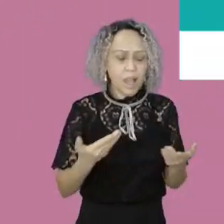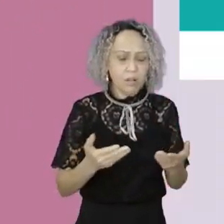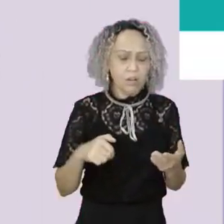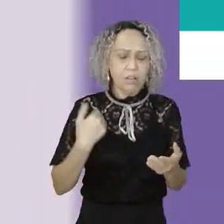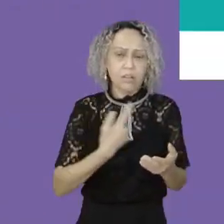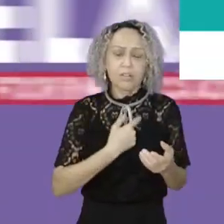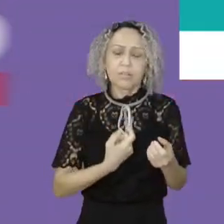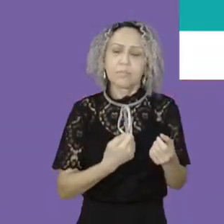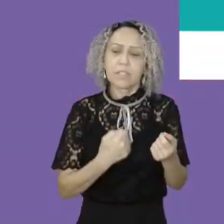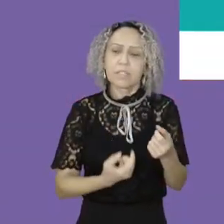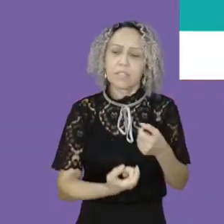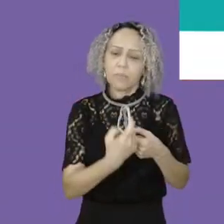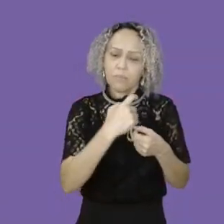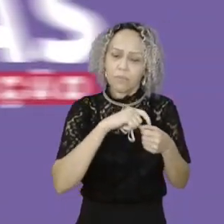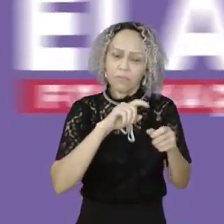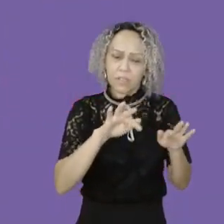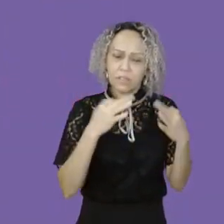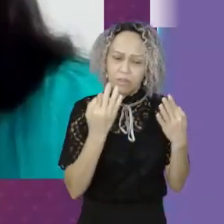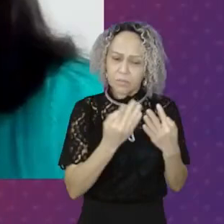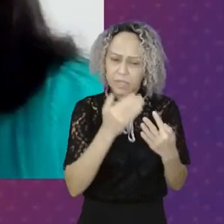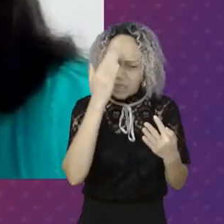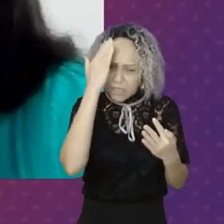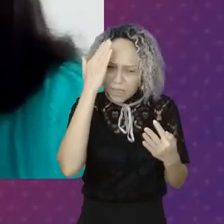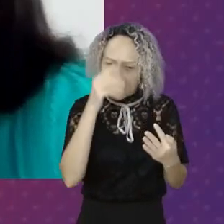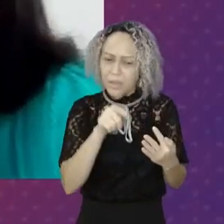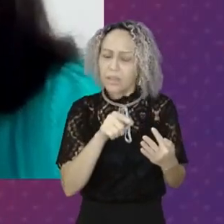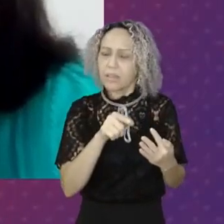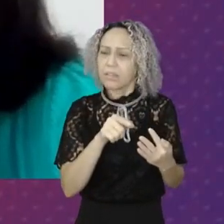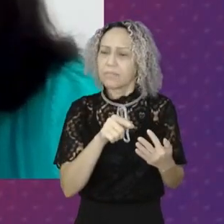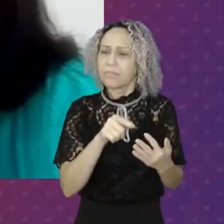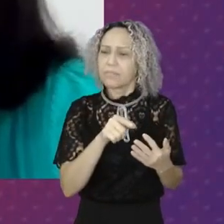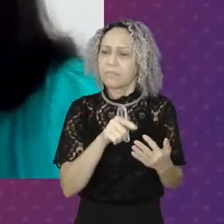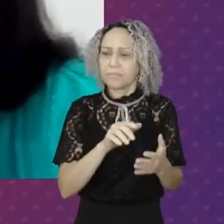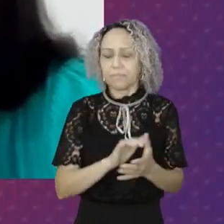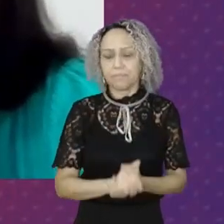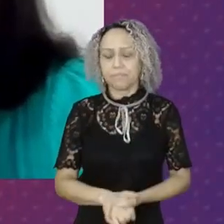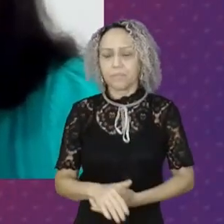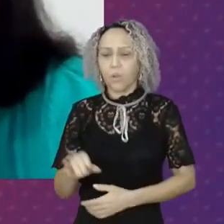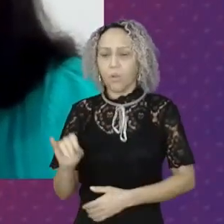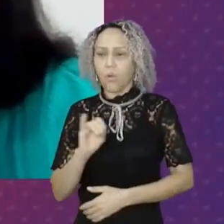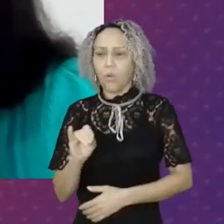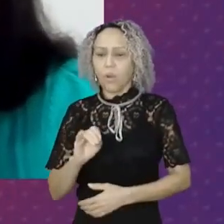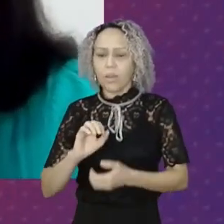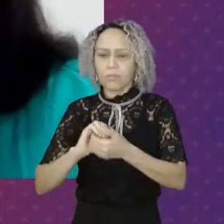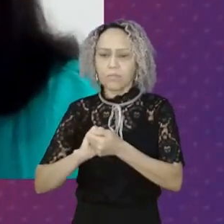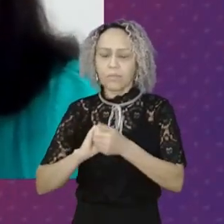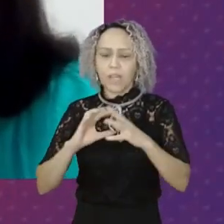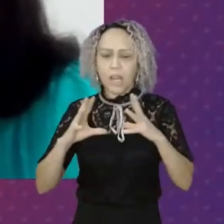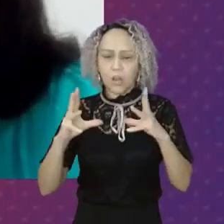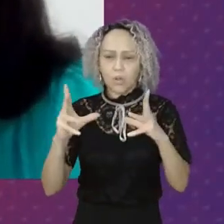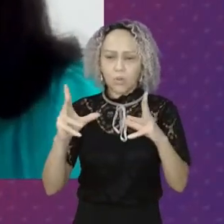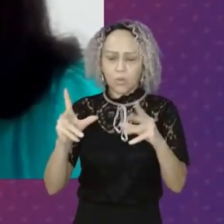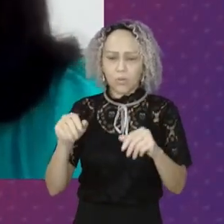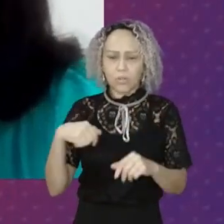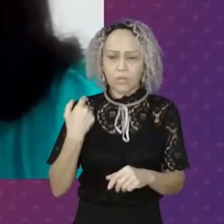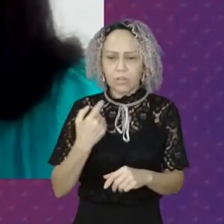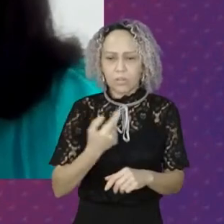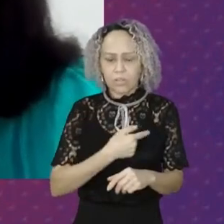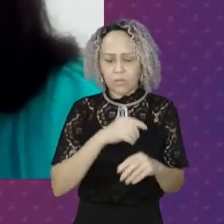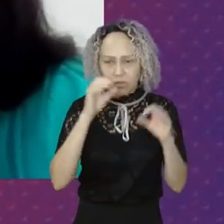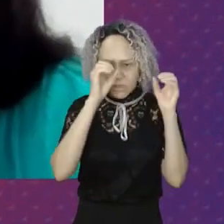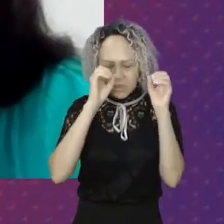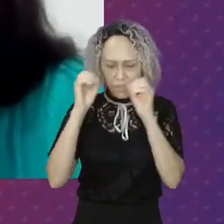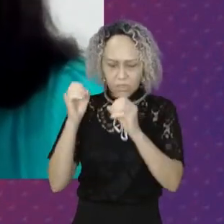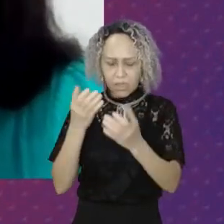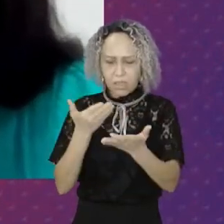desse programa. Olá, cumprimentar a todos e todas que estão assistindo essa aula do Elas